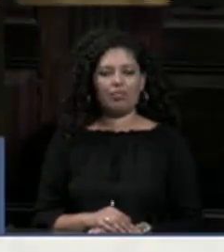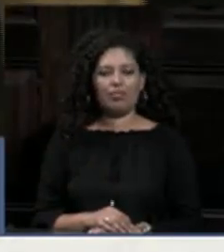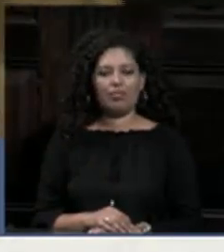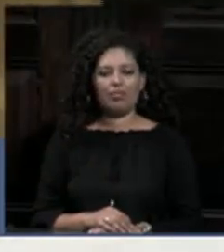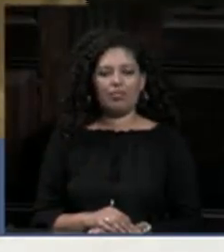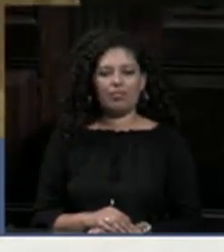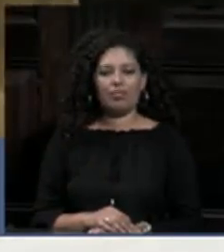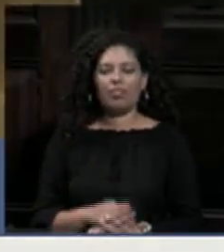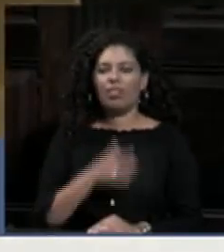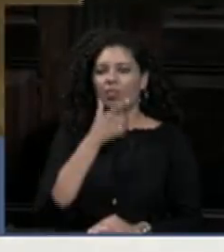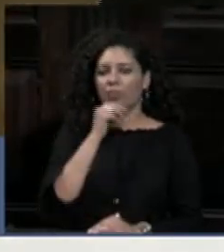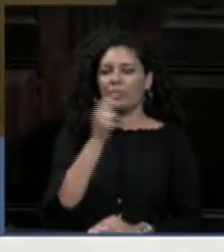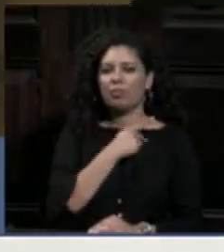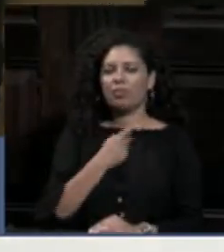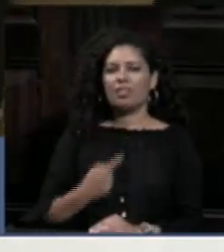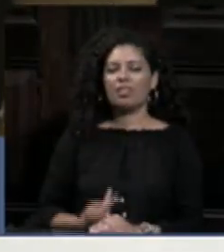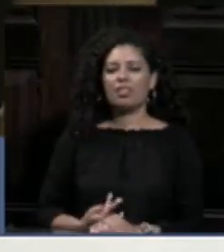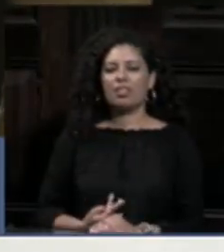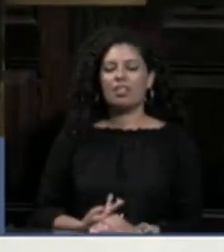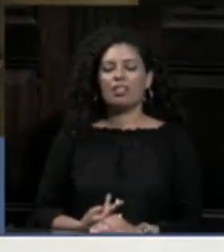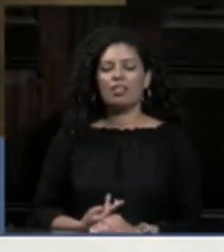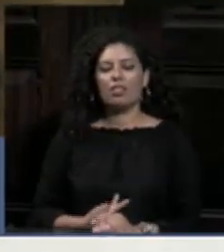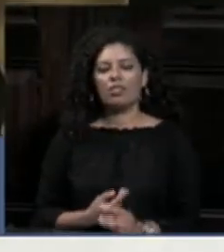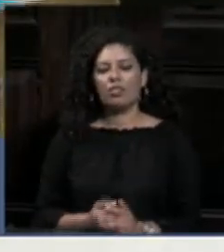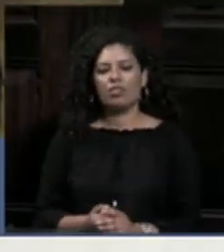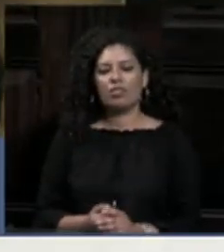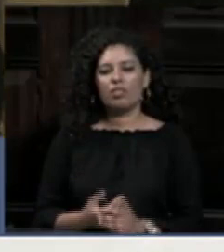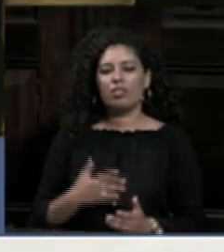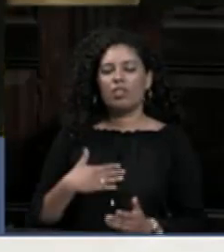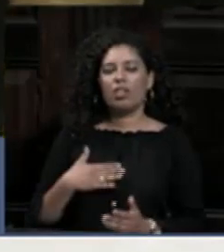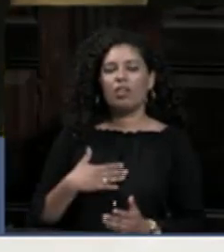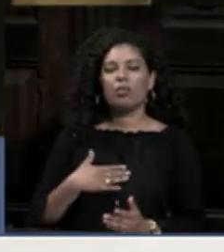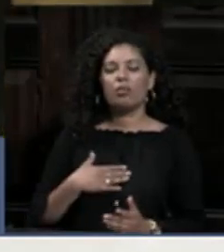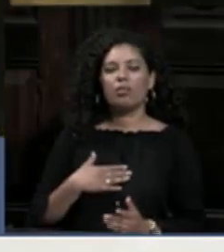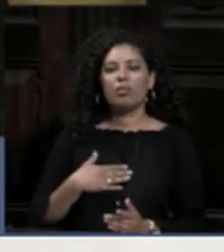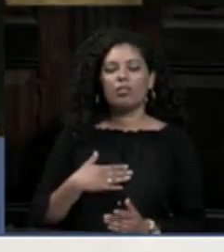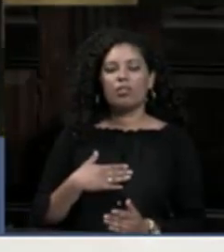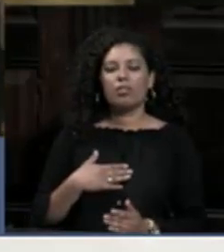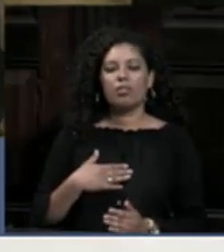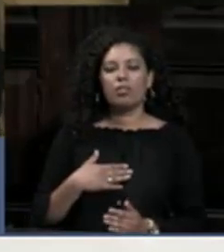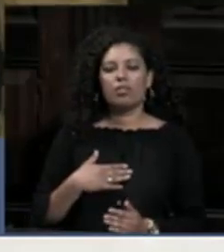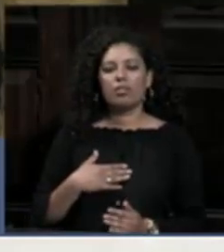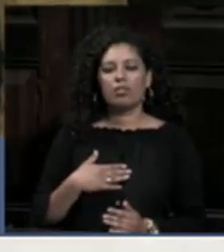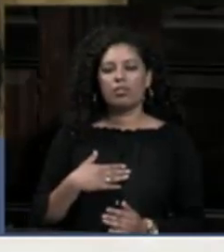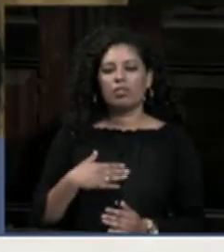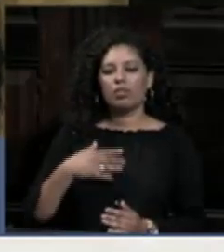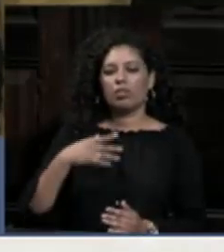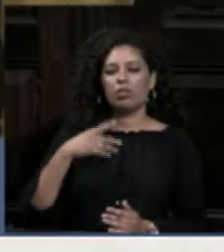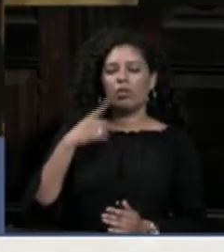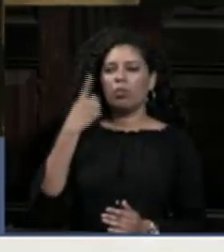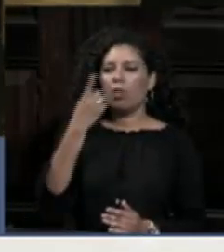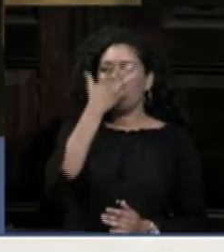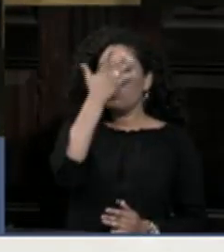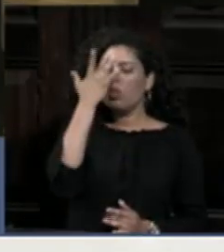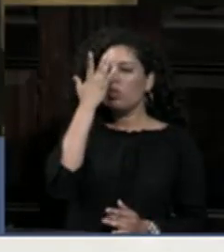o presidente eu sou um defensor